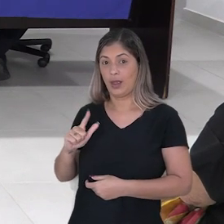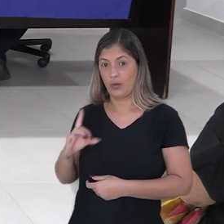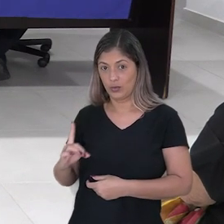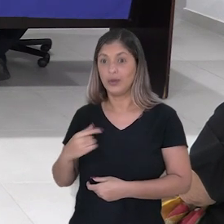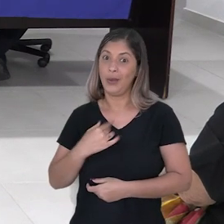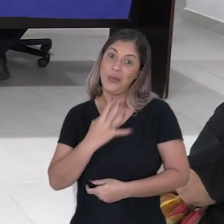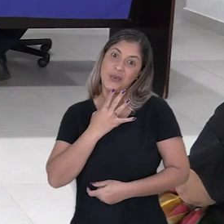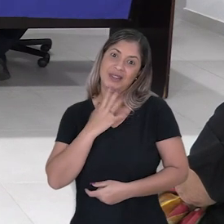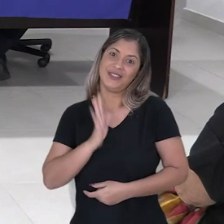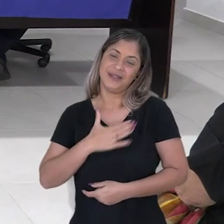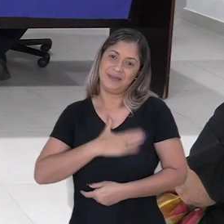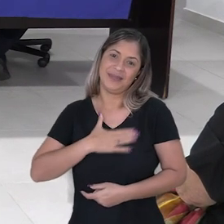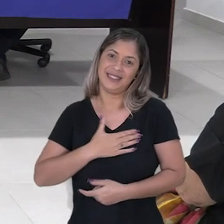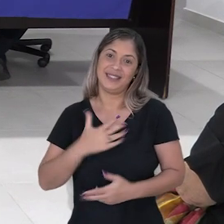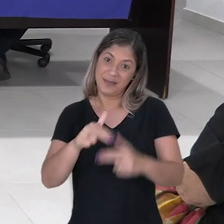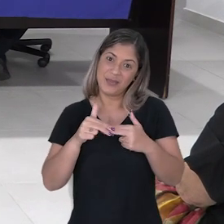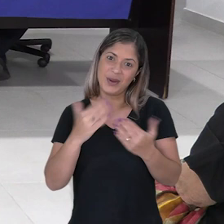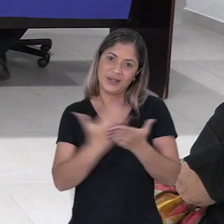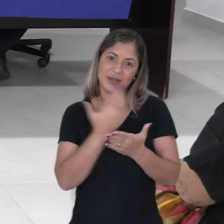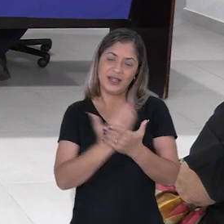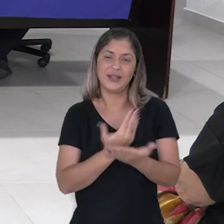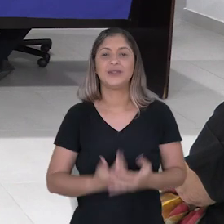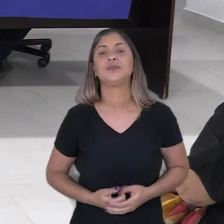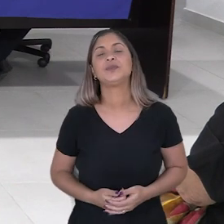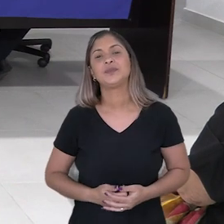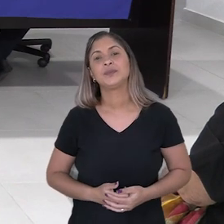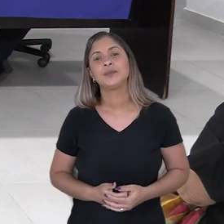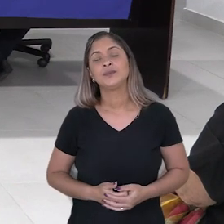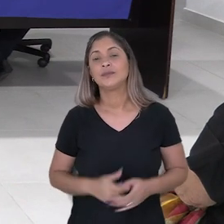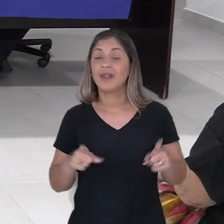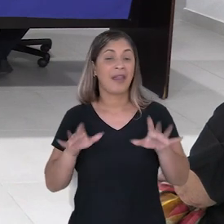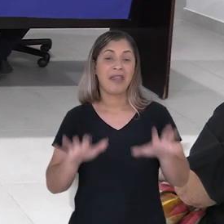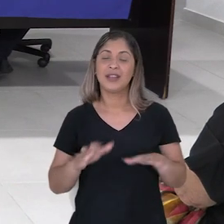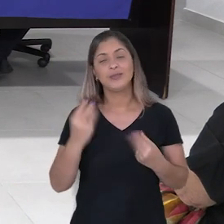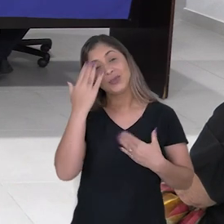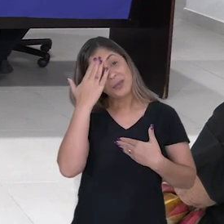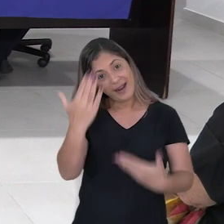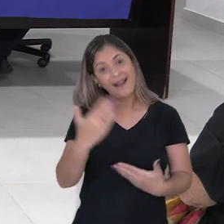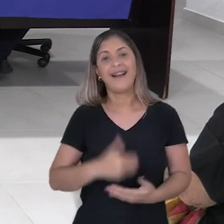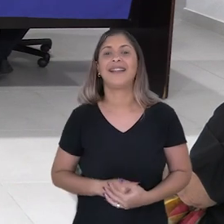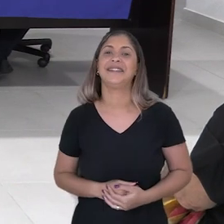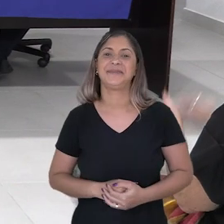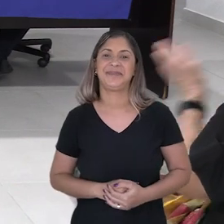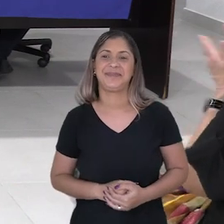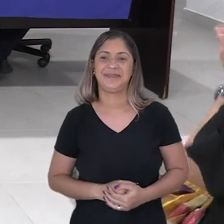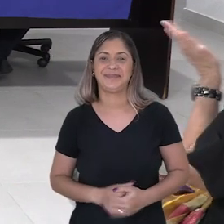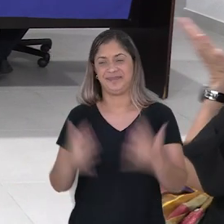forma, eu conheci através do livro. E é isso. Muito obrigada.